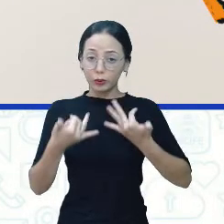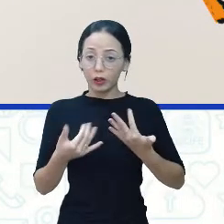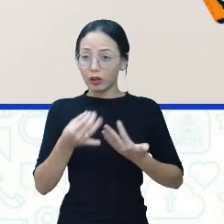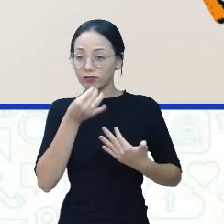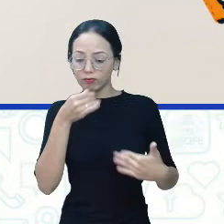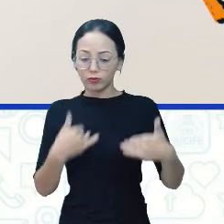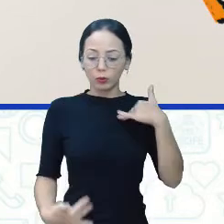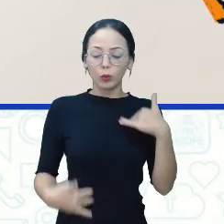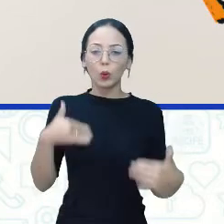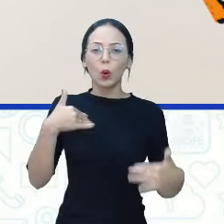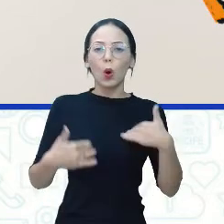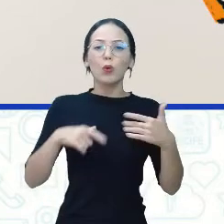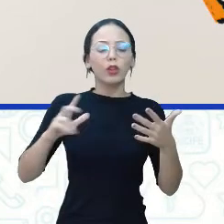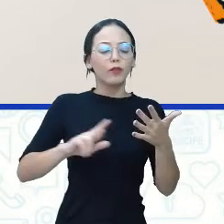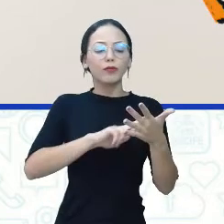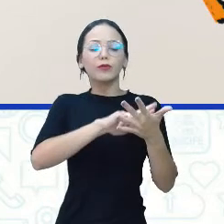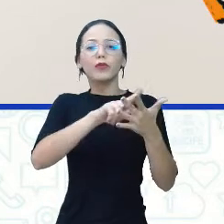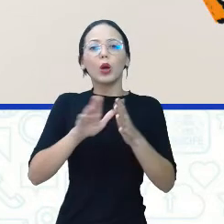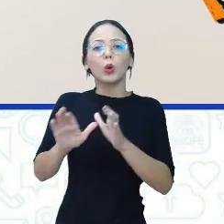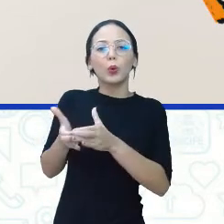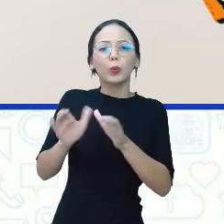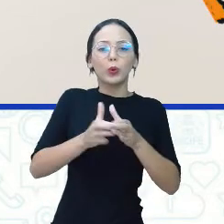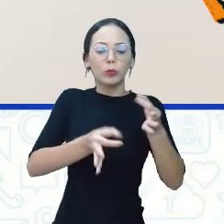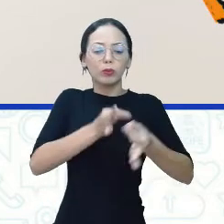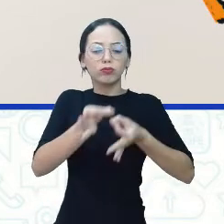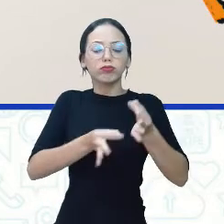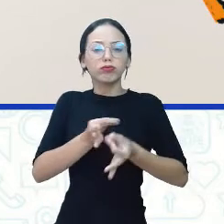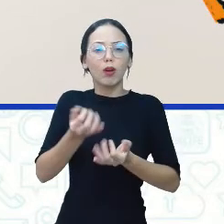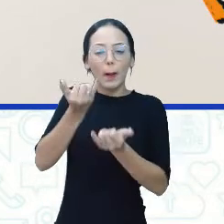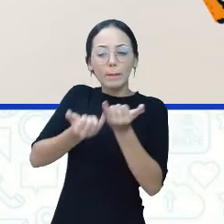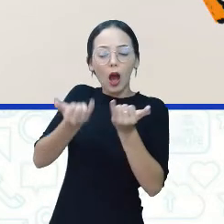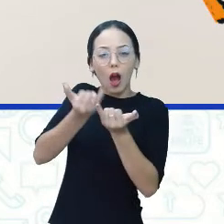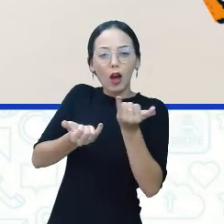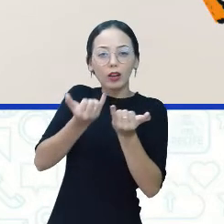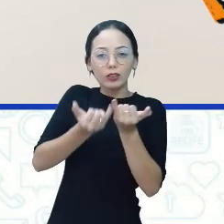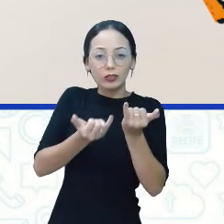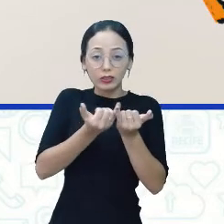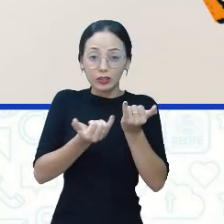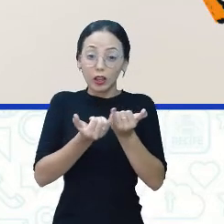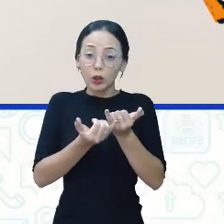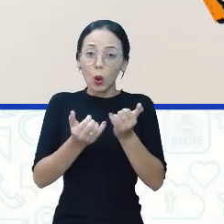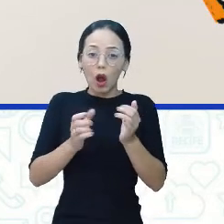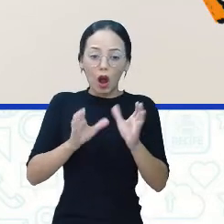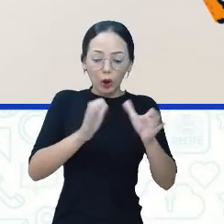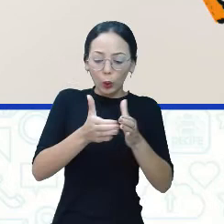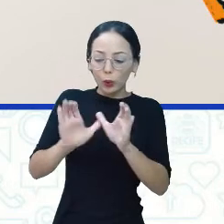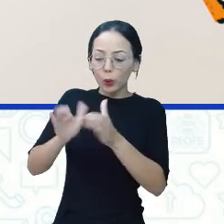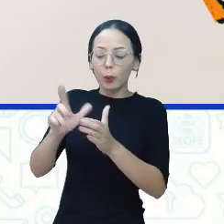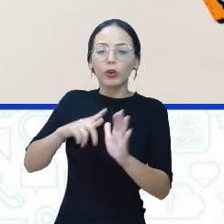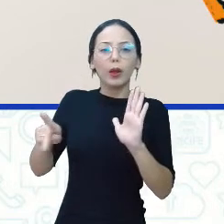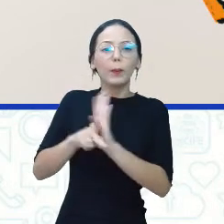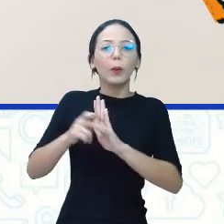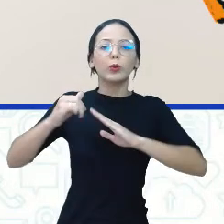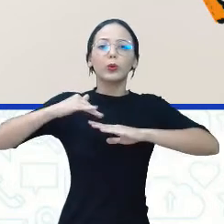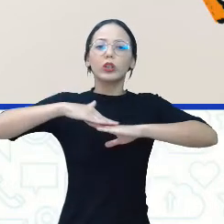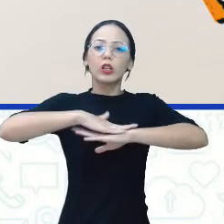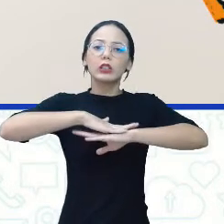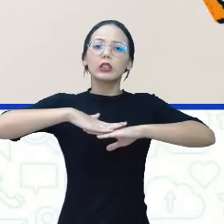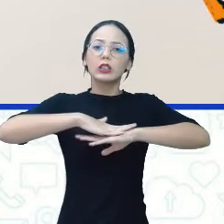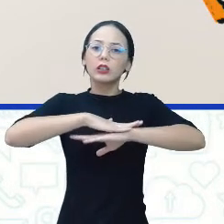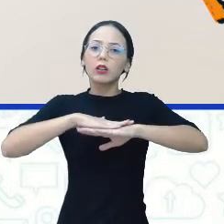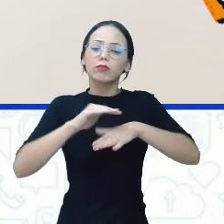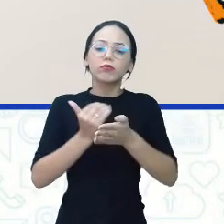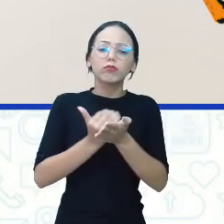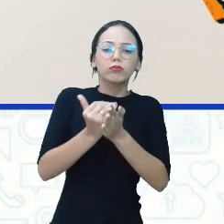no corpo humano existem vários grupos de células semelhantes entre si, cada grupo constitui um tecido. Então, a gente